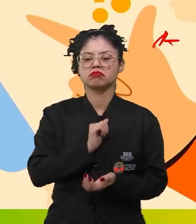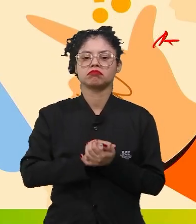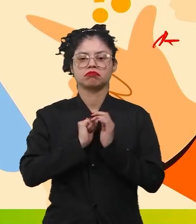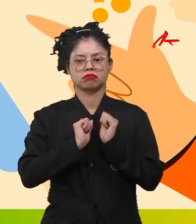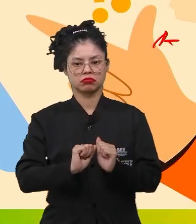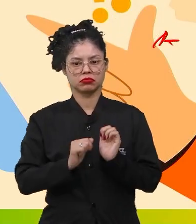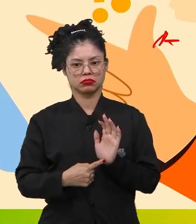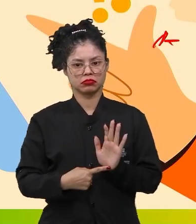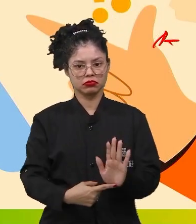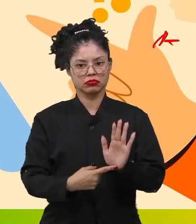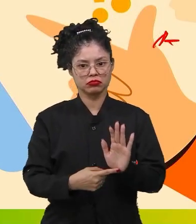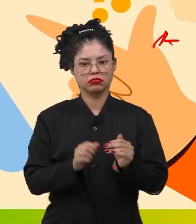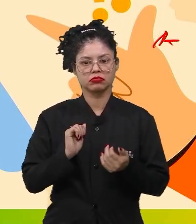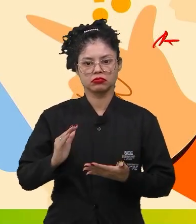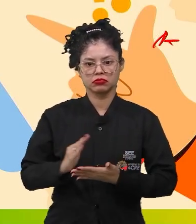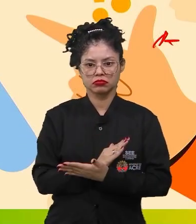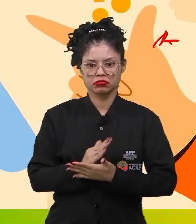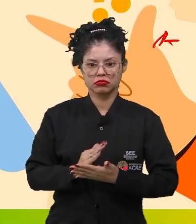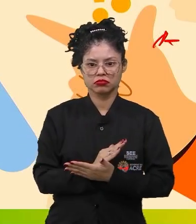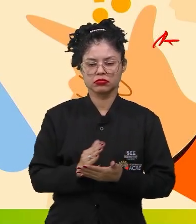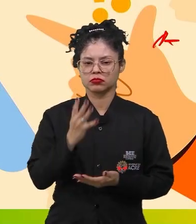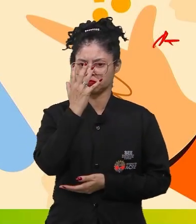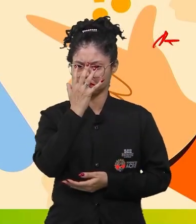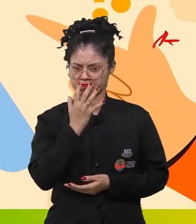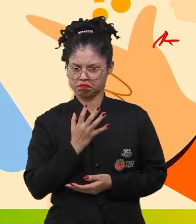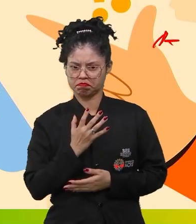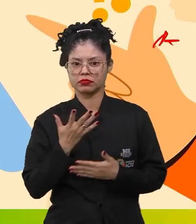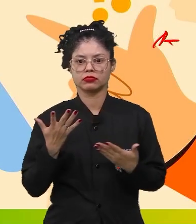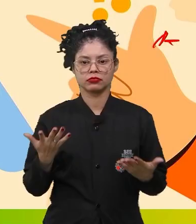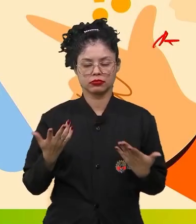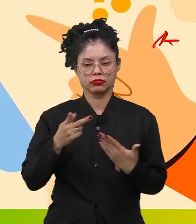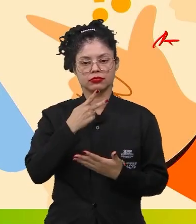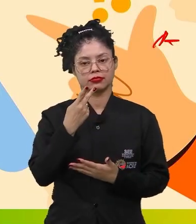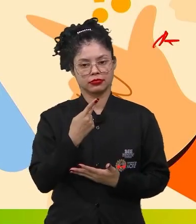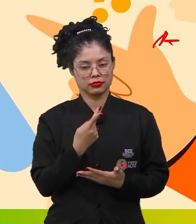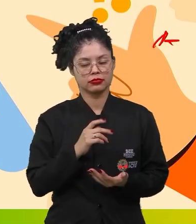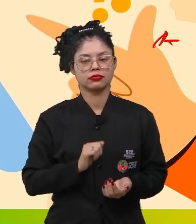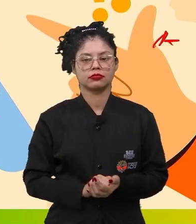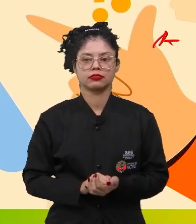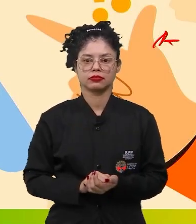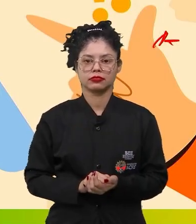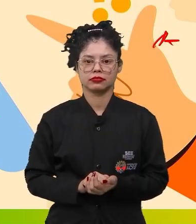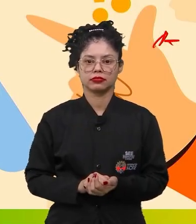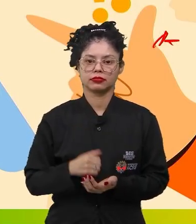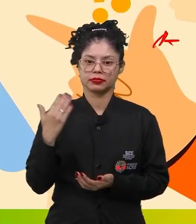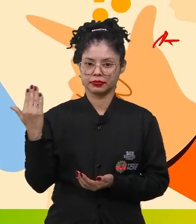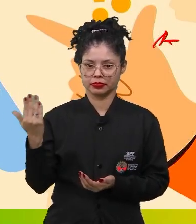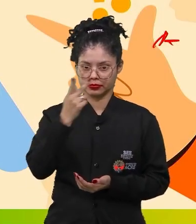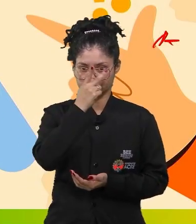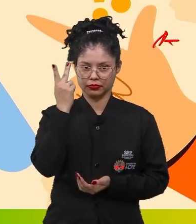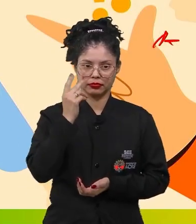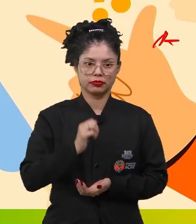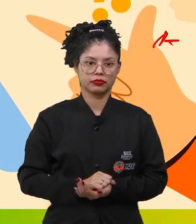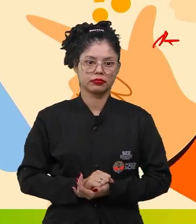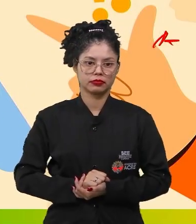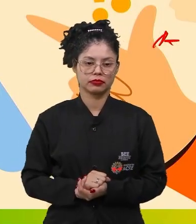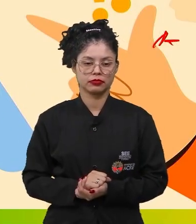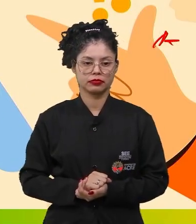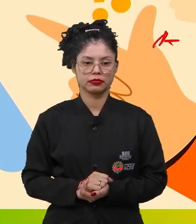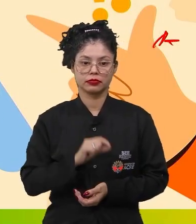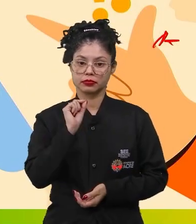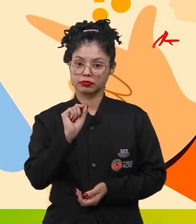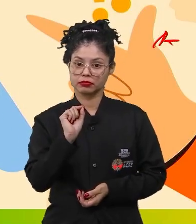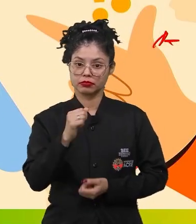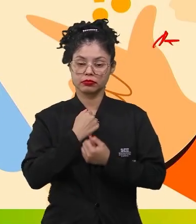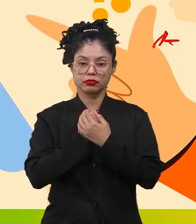podem representar aí algo bem sério falando sobre esse indivíduo aqui. Então, o que